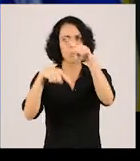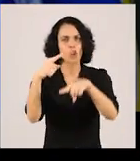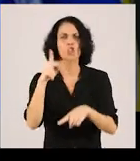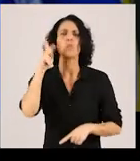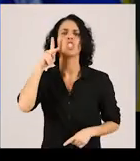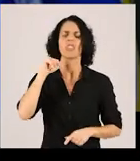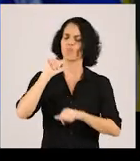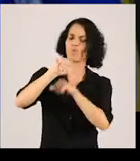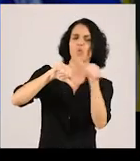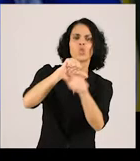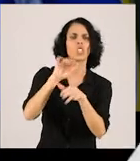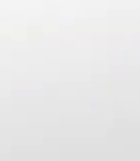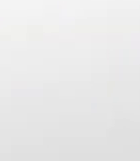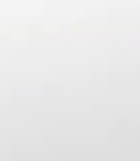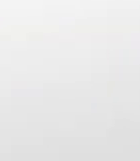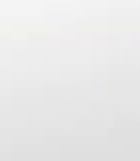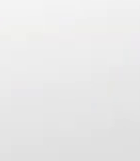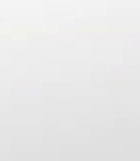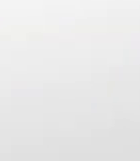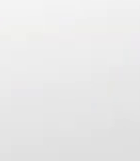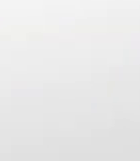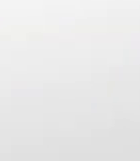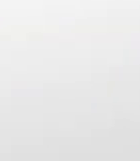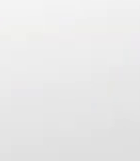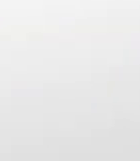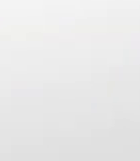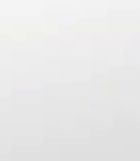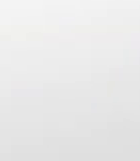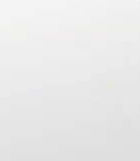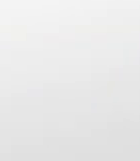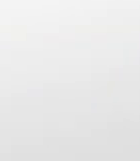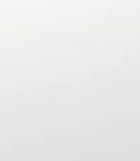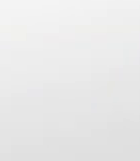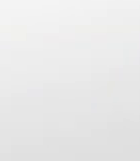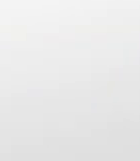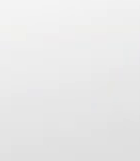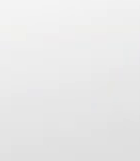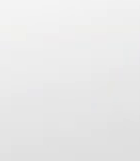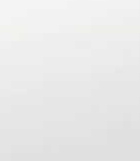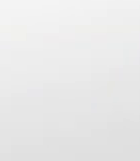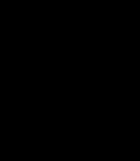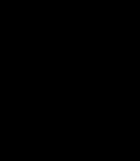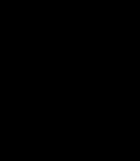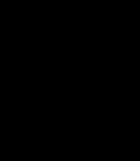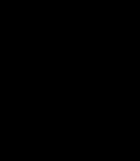que mexer na política toda aqui desse país. Lindbergh, senador 131, na luta pelo povo trabalhador.